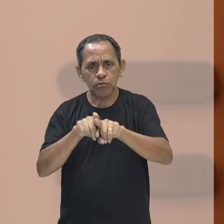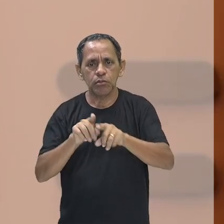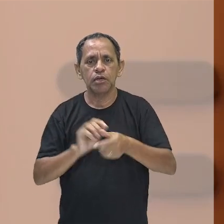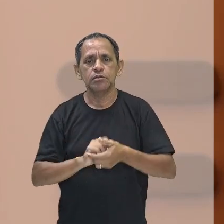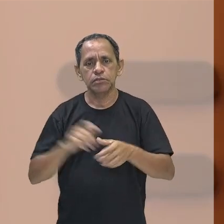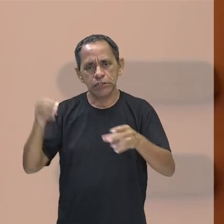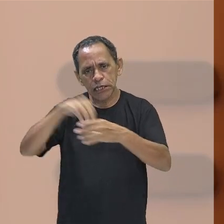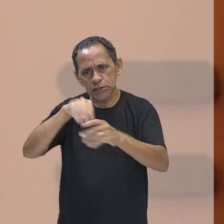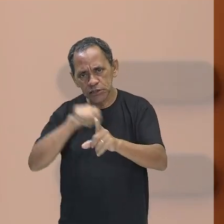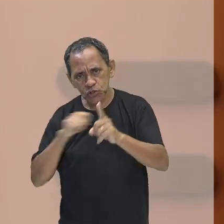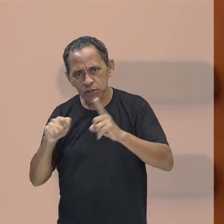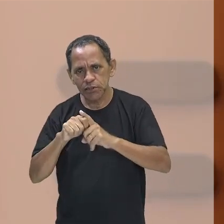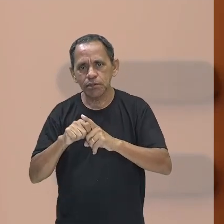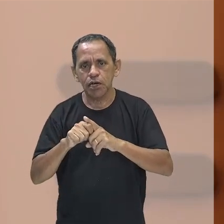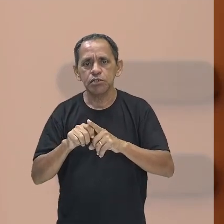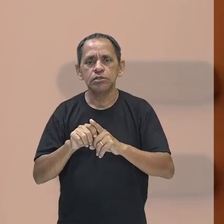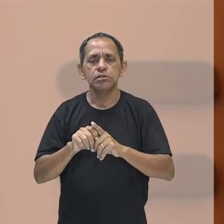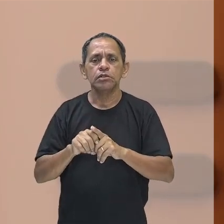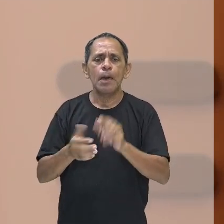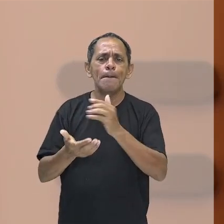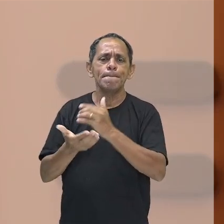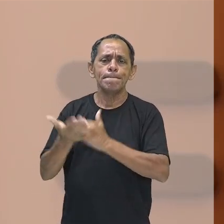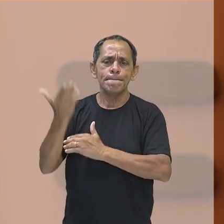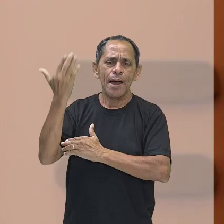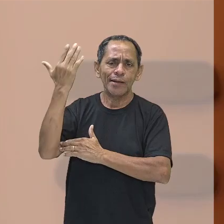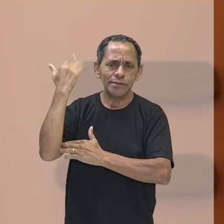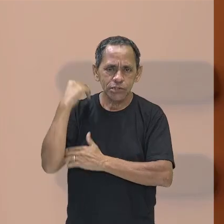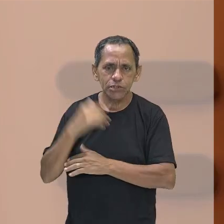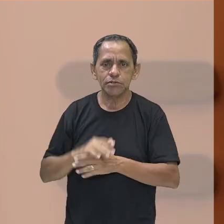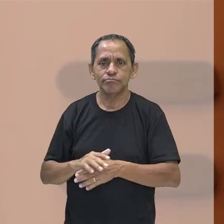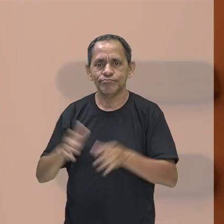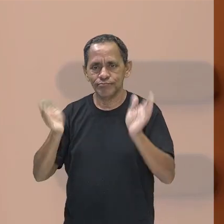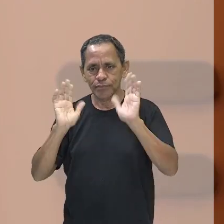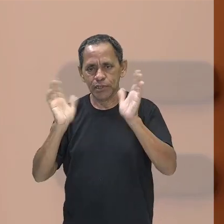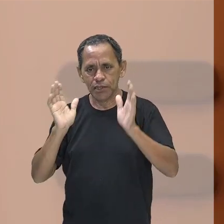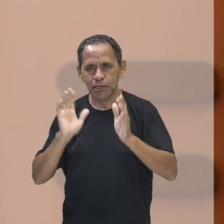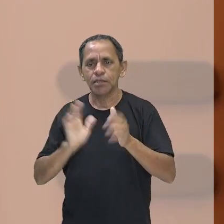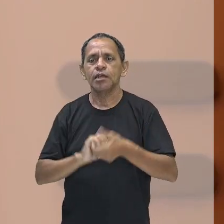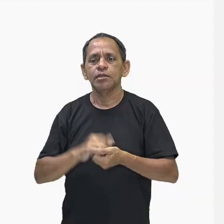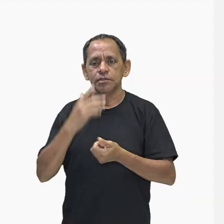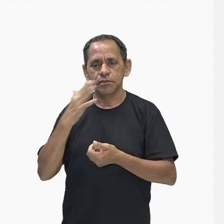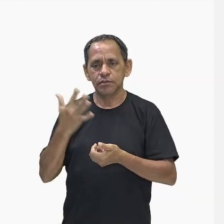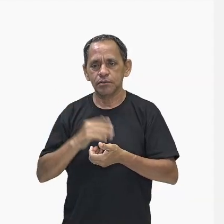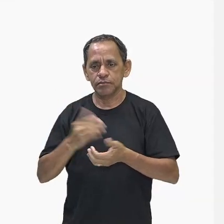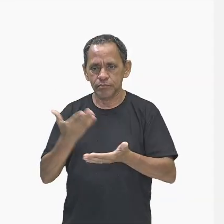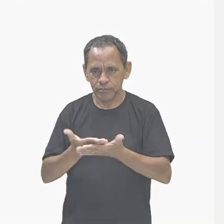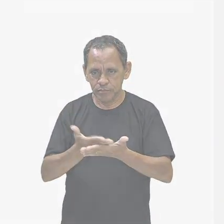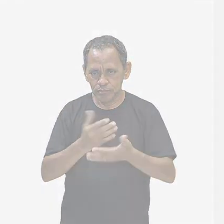Beleza, gente? Eu quero agradecer muito a atenção de vocês e a gente vai encerrando a aula por aqui.